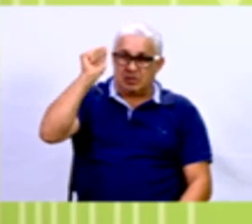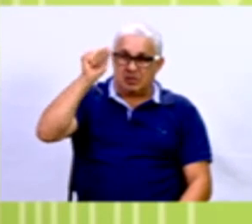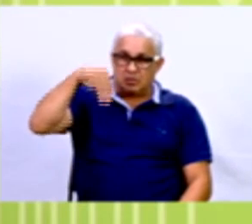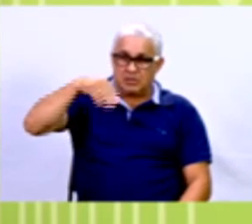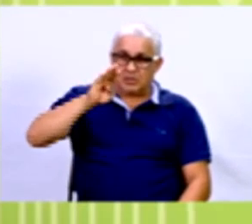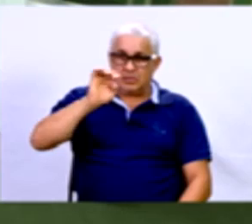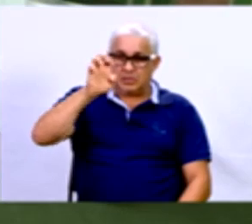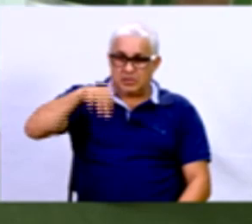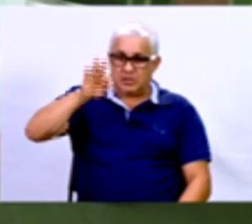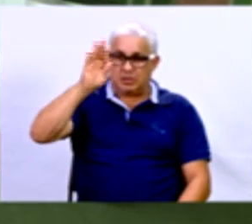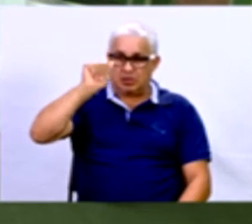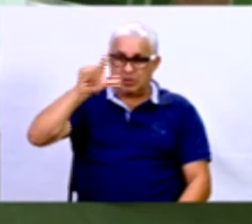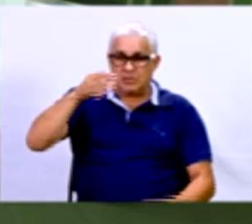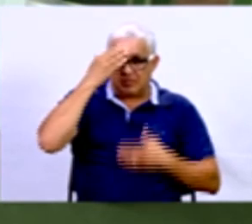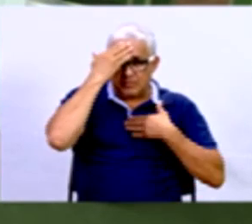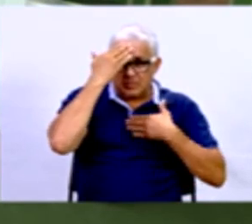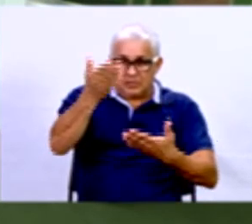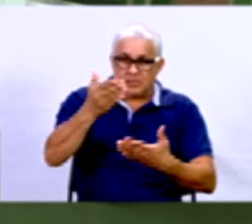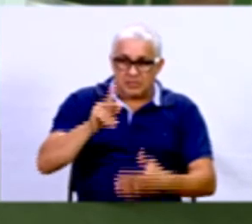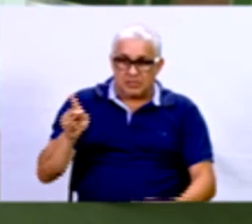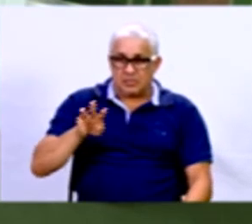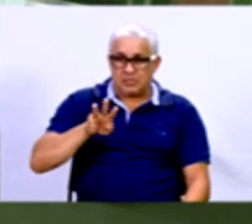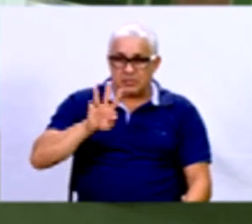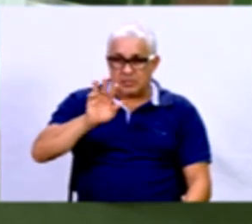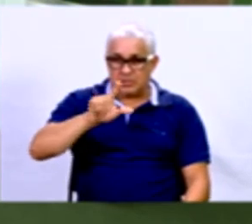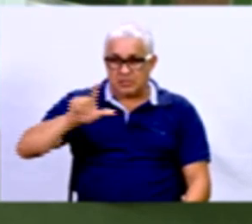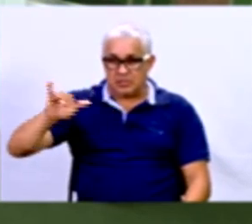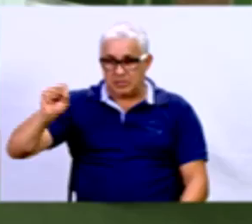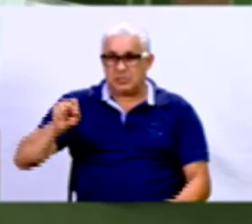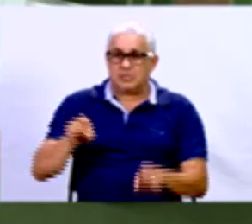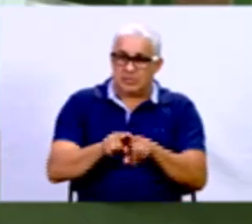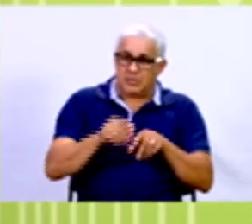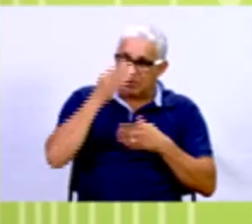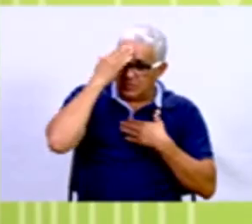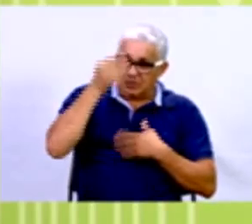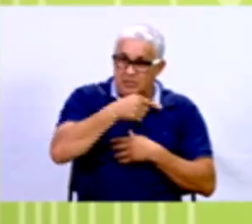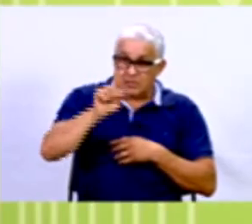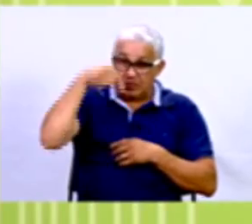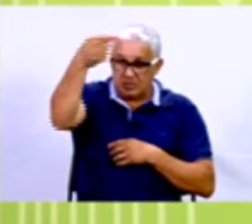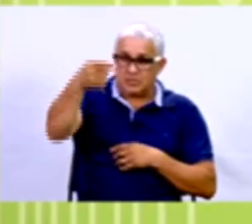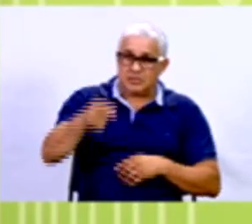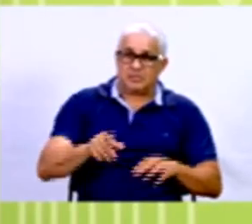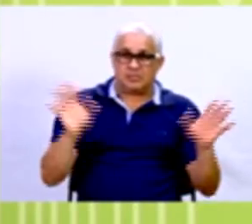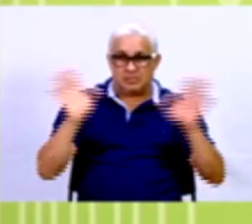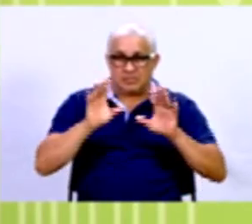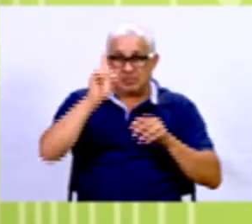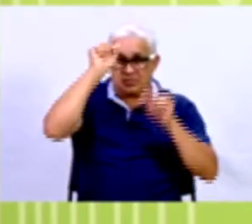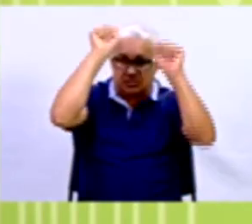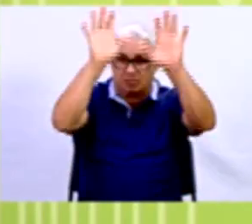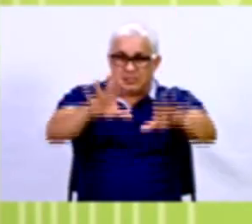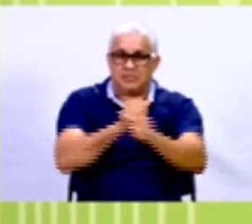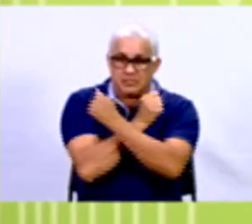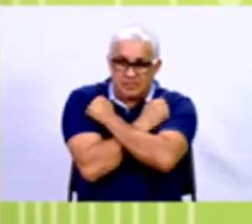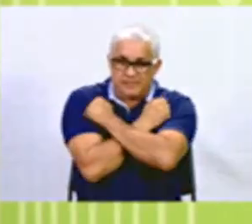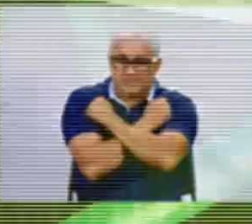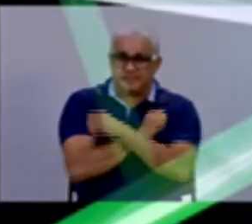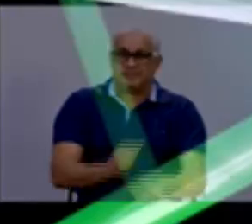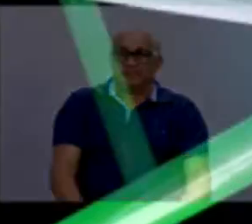Tá certo, professor Willis? Obrigada. Certo. Até semana que vem. Fiquem com Deus. Um abraço.